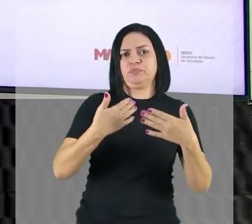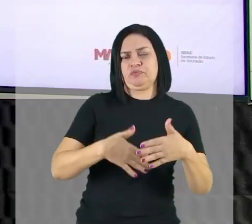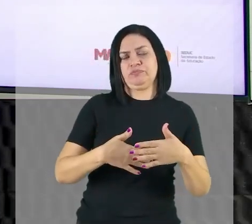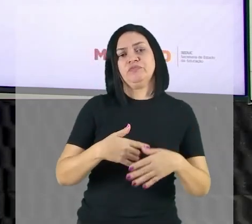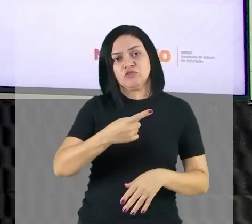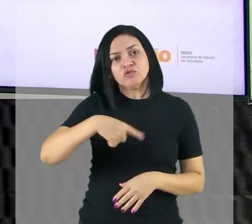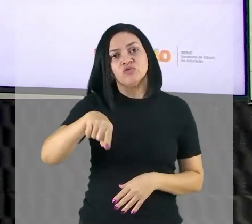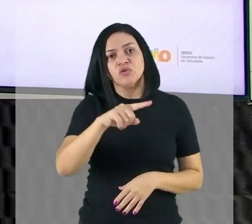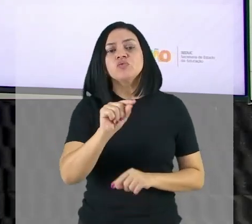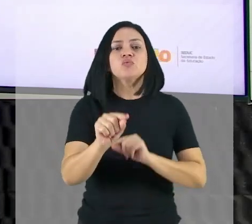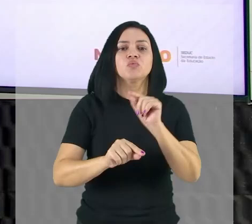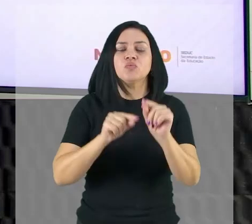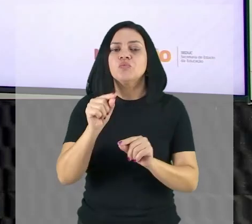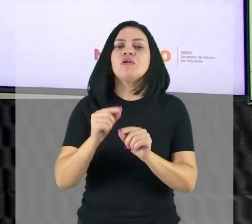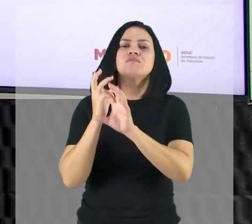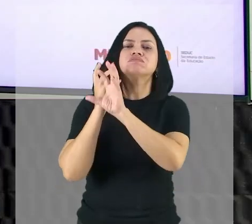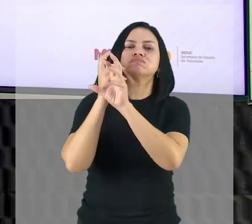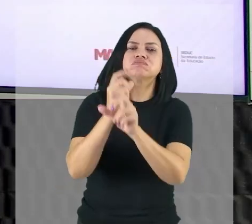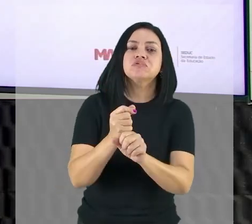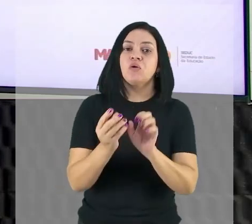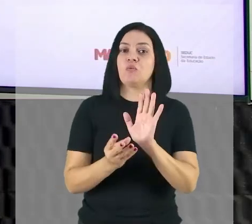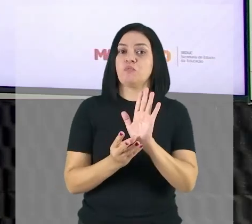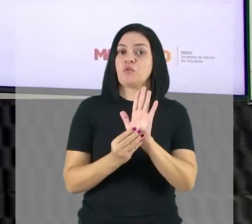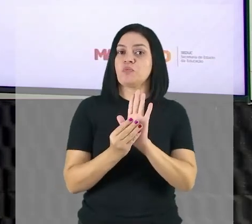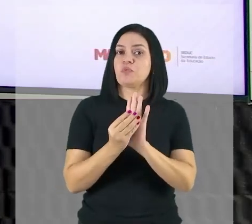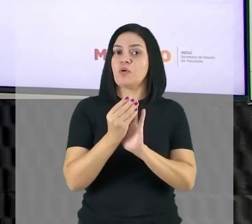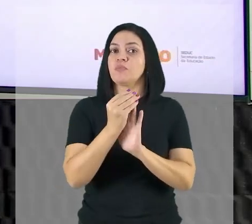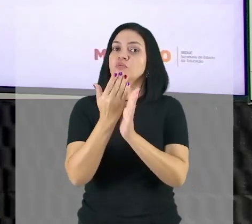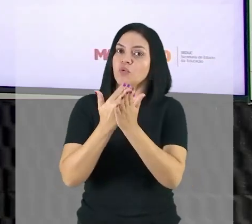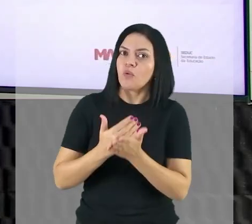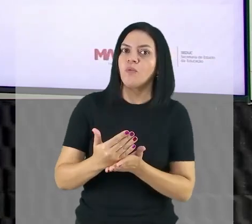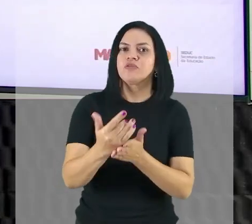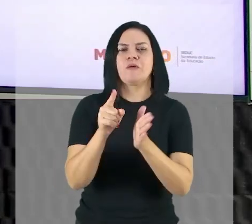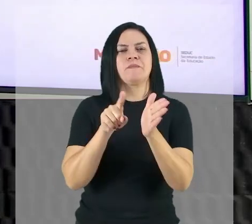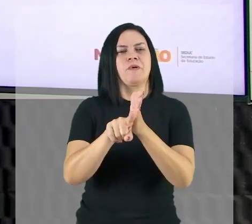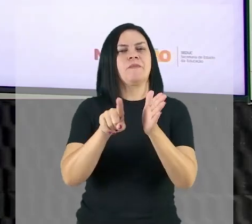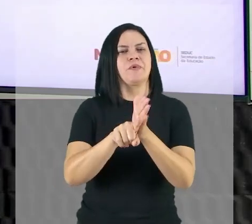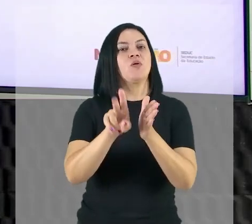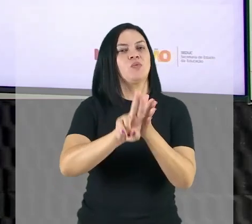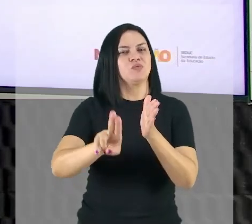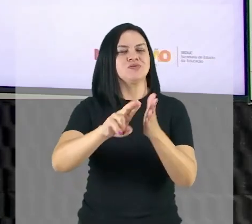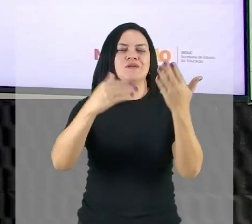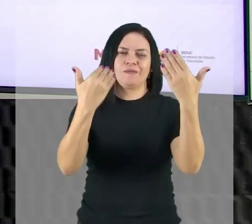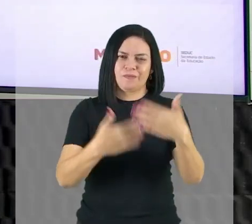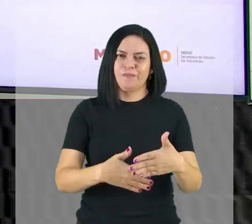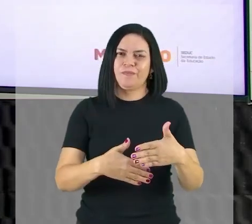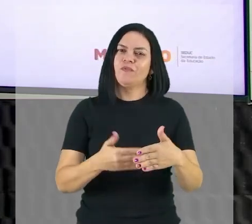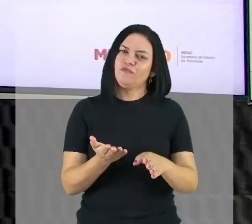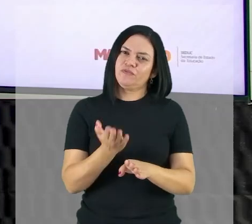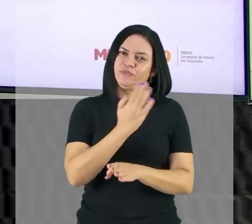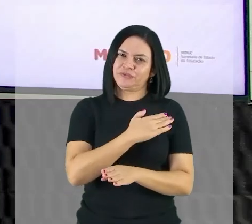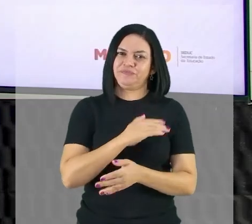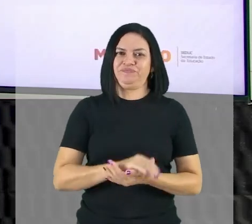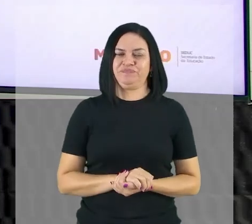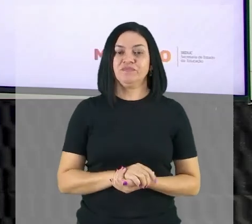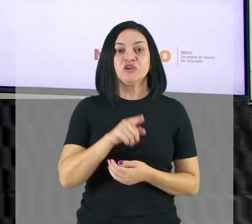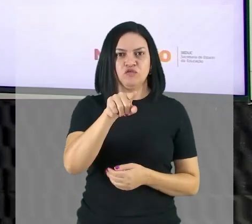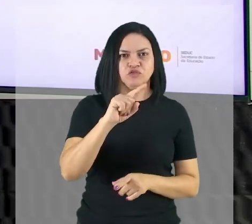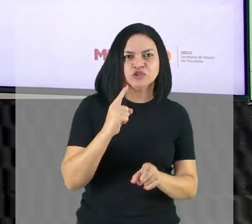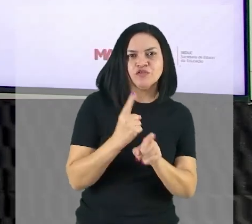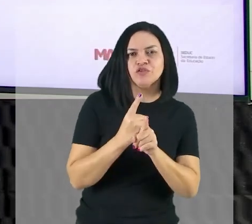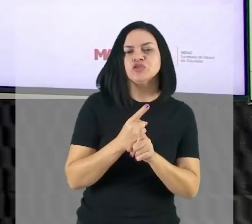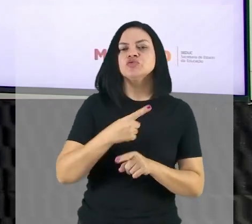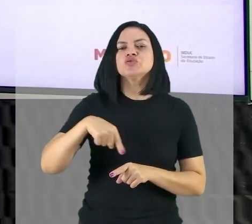gente trabalha com vocês uma revisão de conteúdo a partir de questões que foram utilizadas nessas provas. Vocês vão encontrar nos